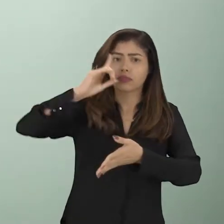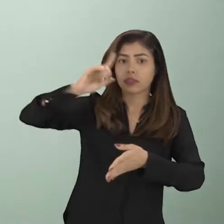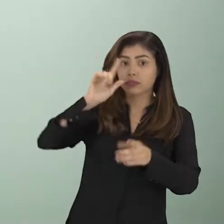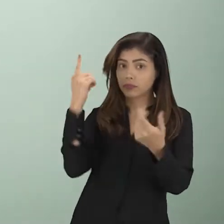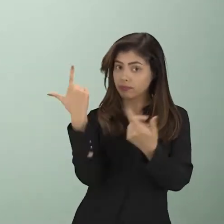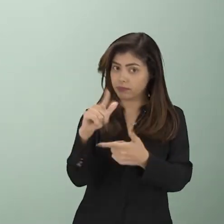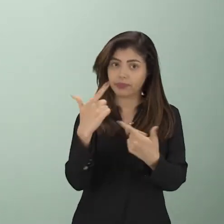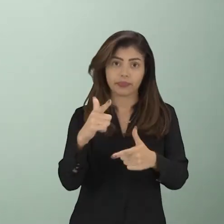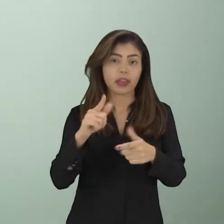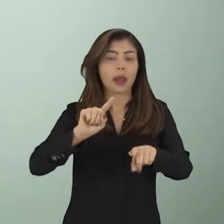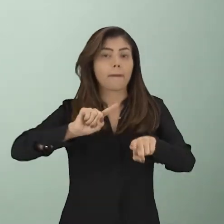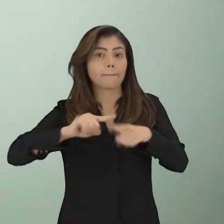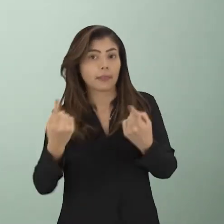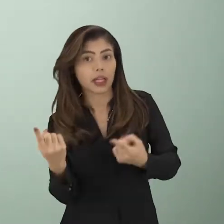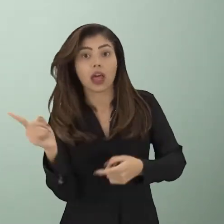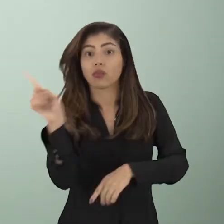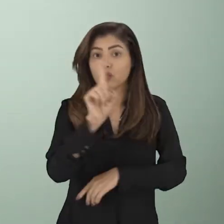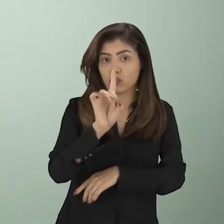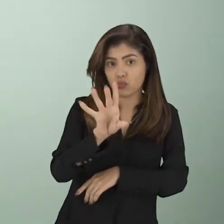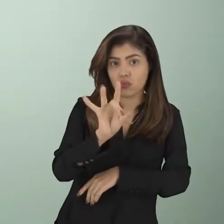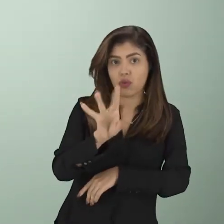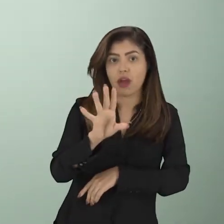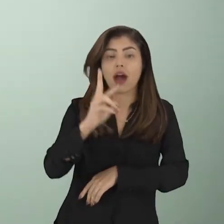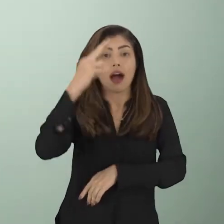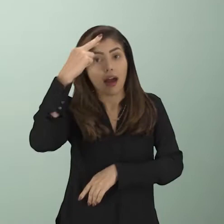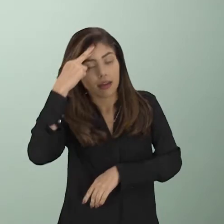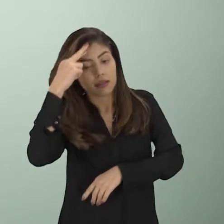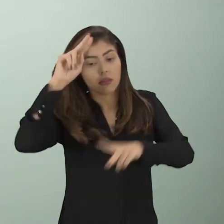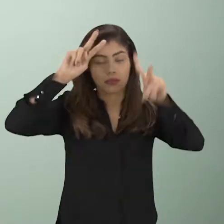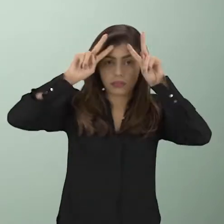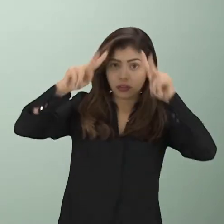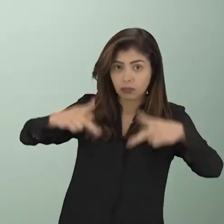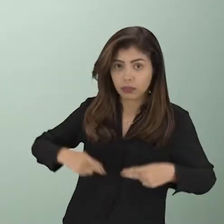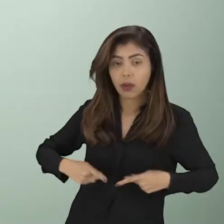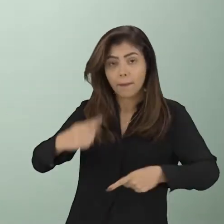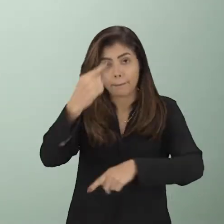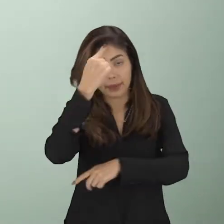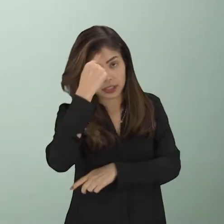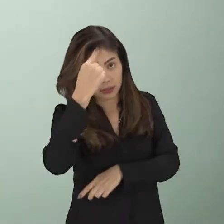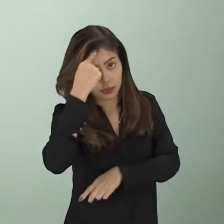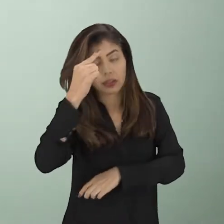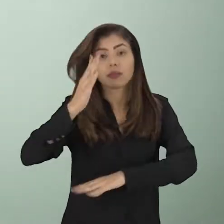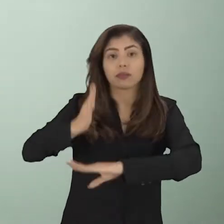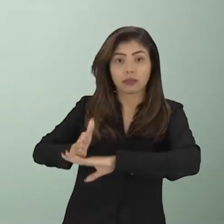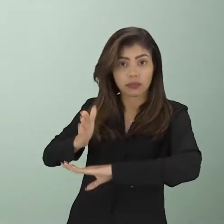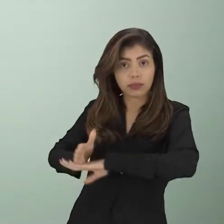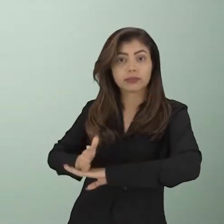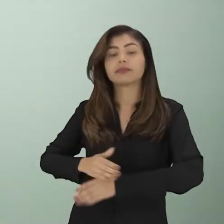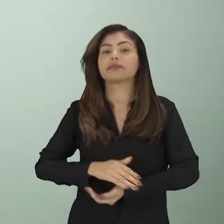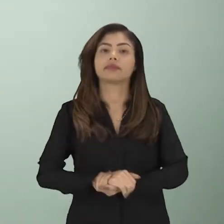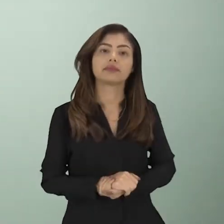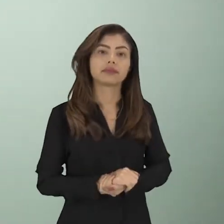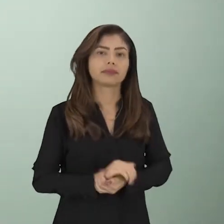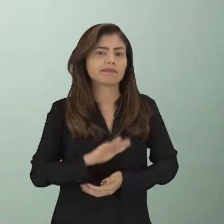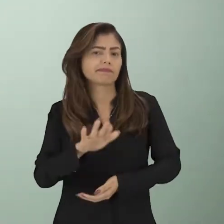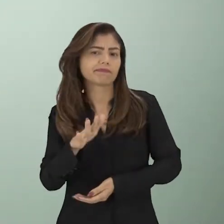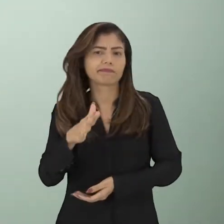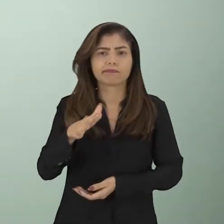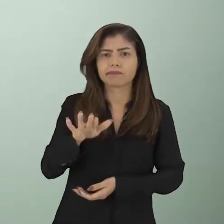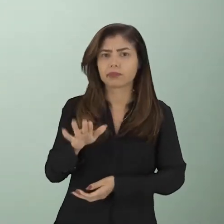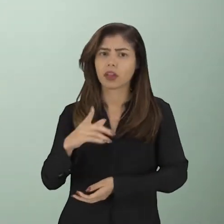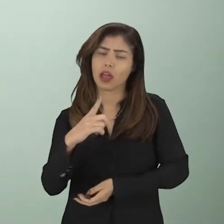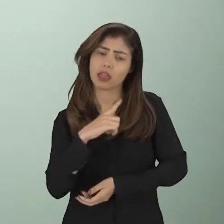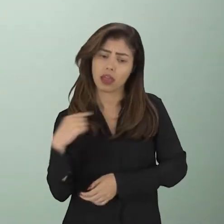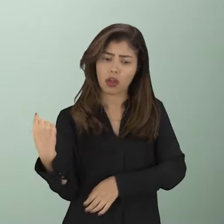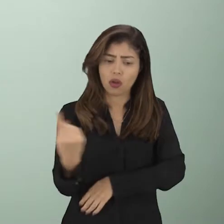pensamento medieval, não mais uma referência na razão humana, tal como o pensamento moderno. Meio que a gente tem